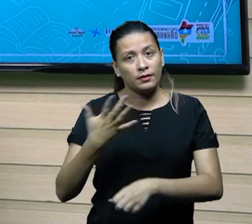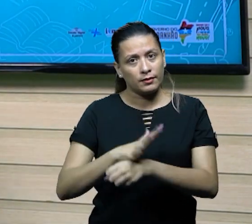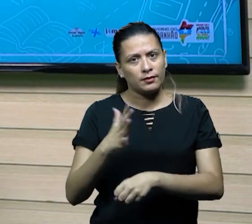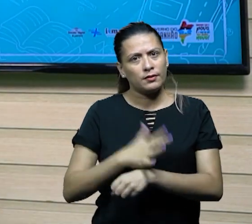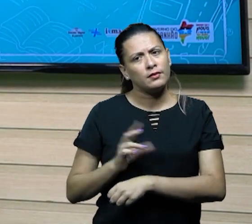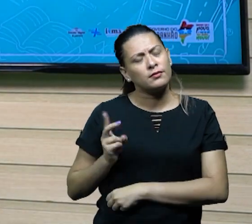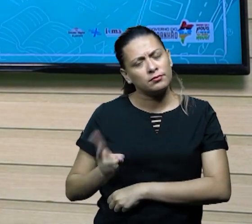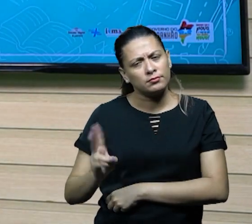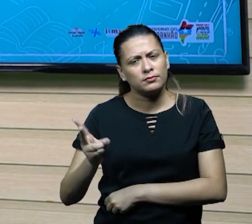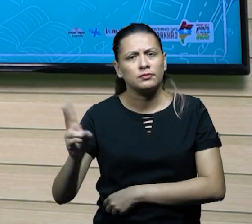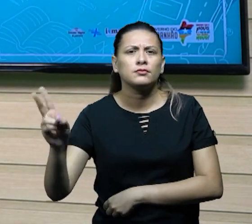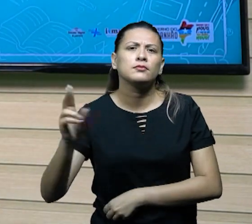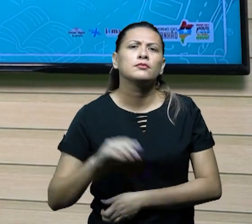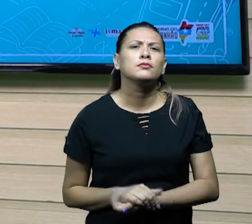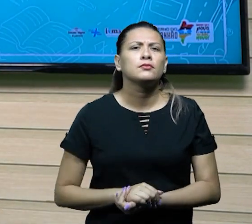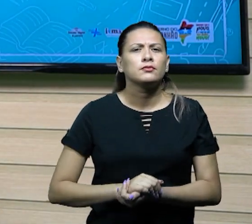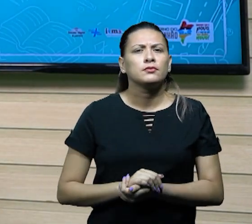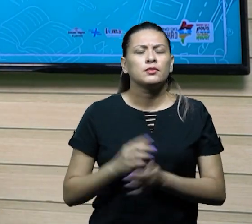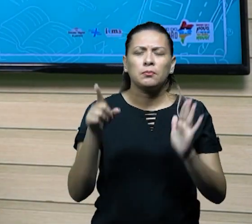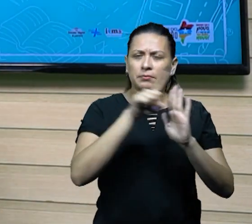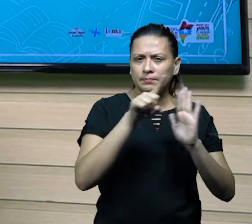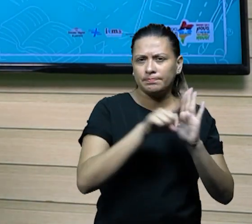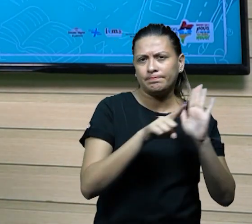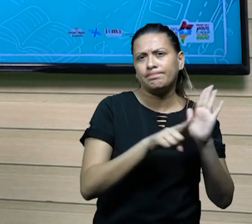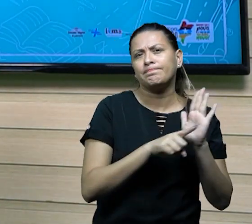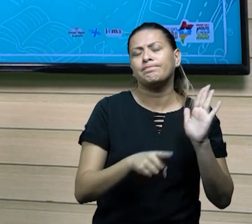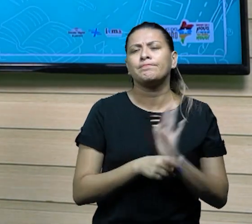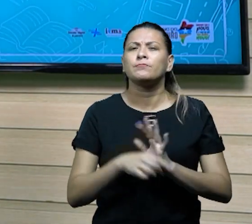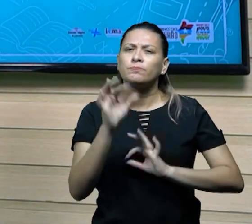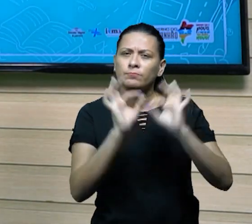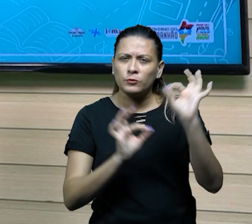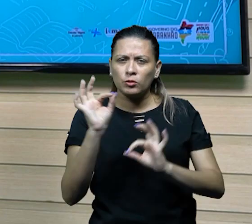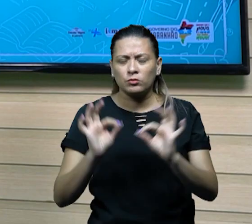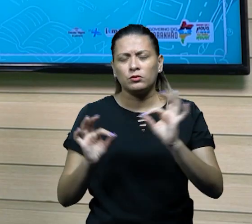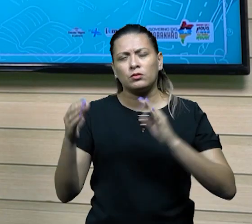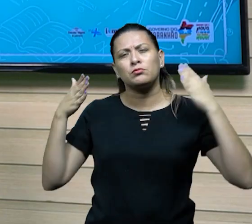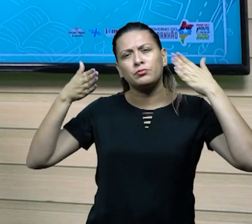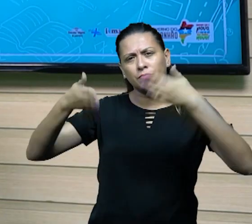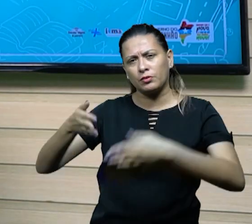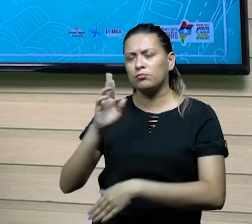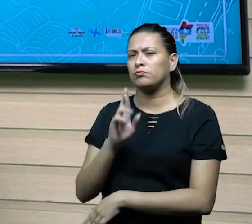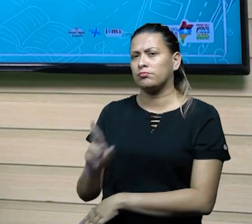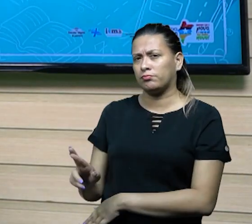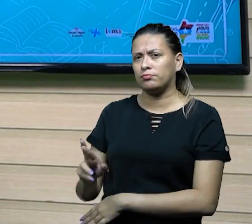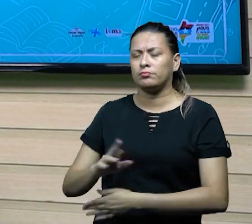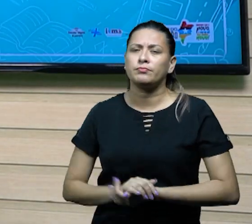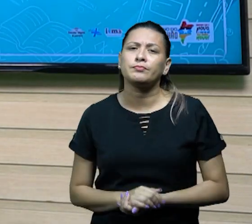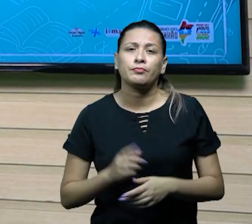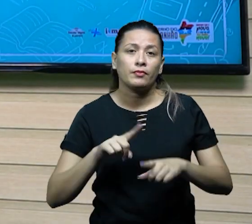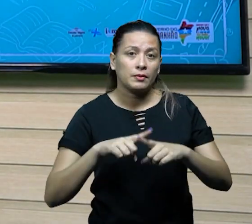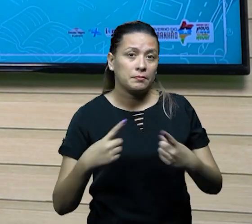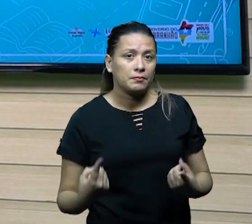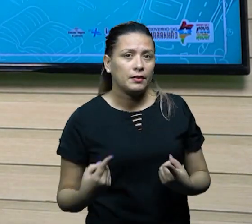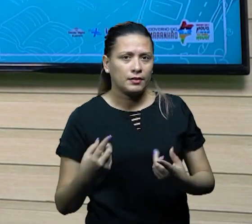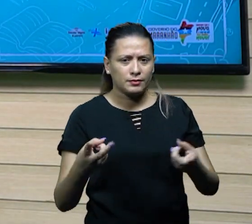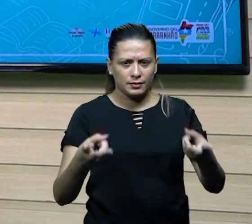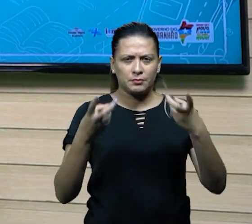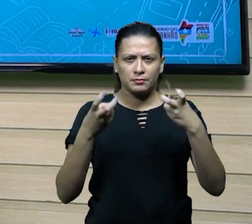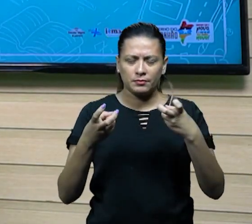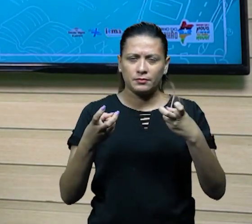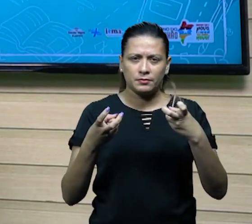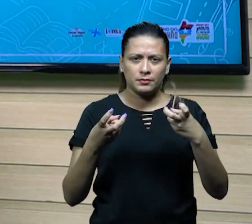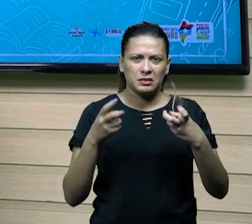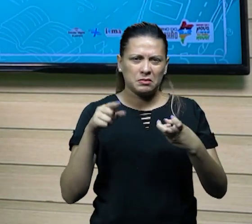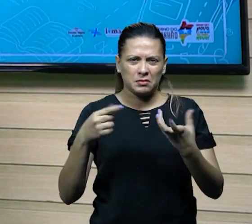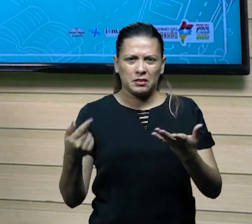lembrando, como eu já venho falando desde o início, treinar de forma contínua, treinar de forma planejada, treinar de forma organizada,